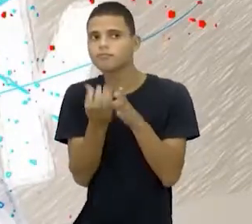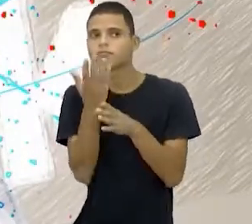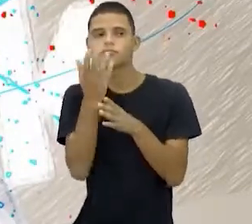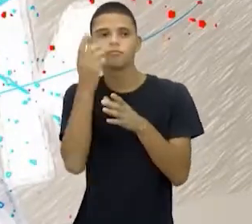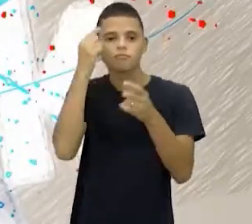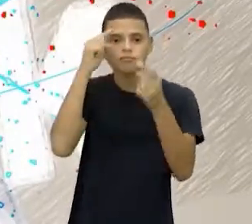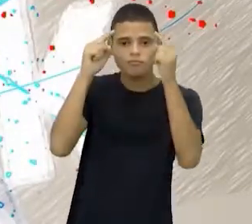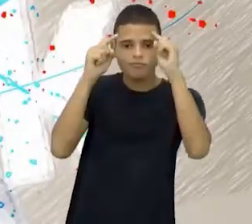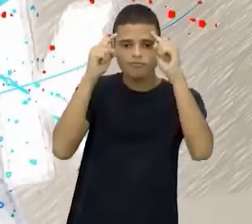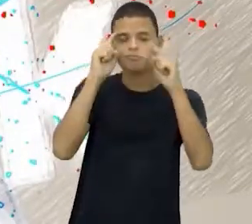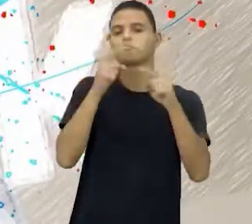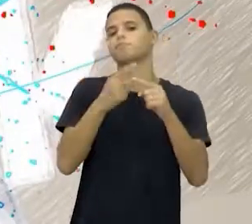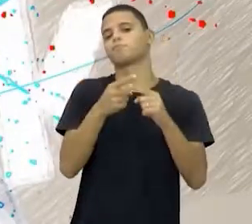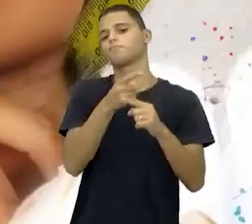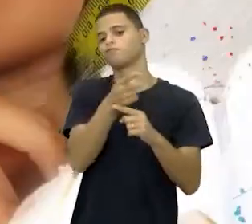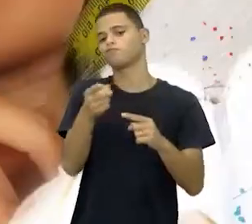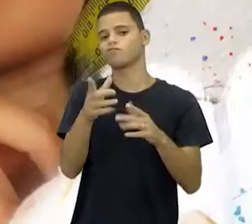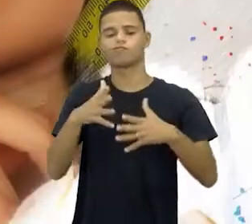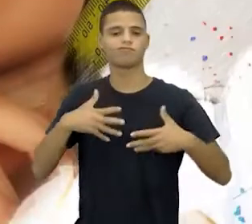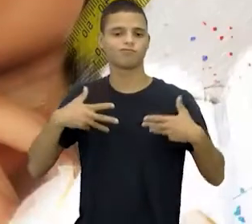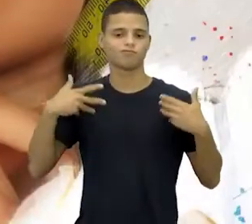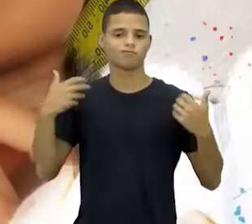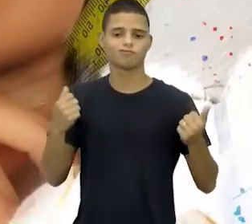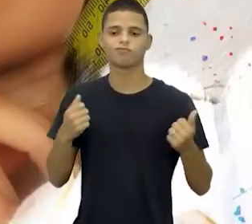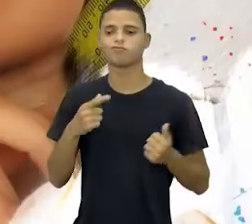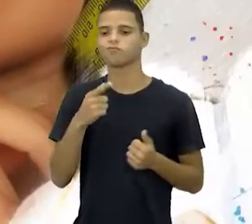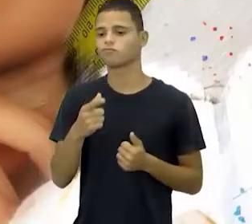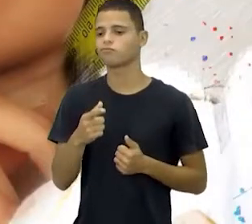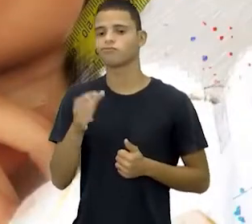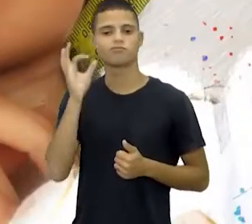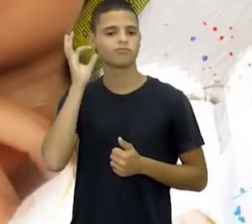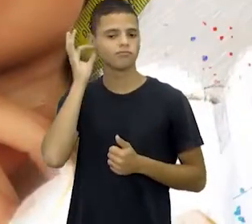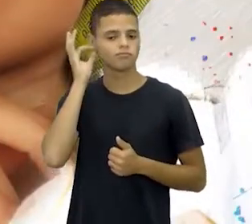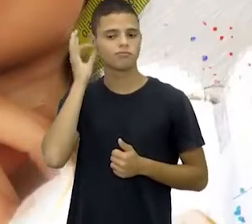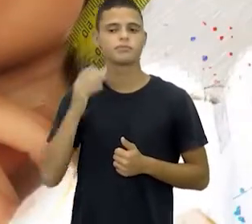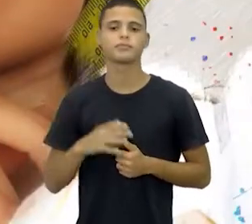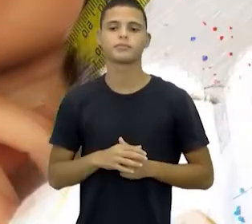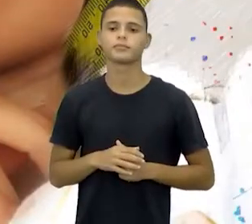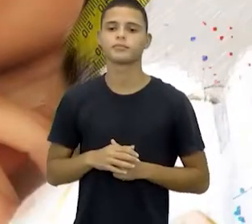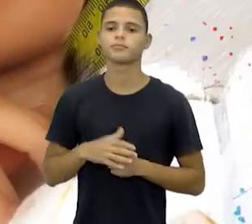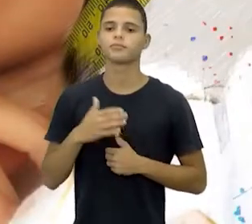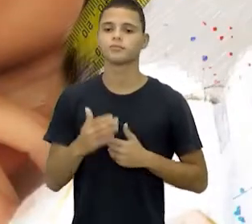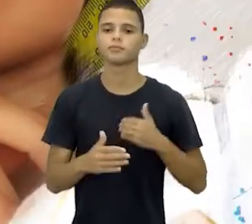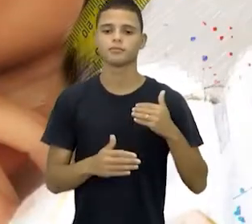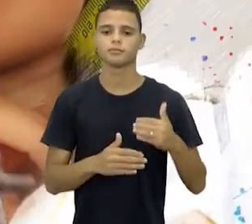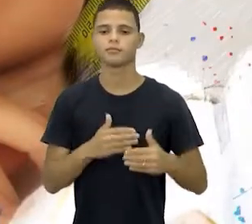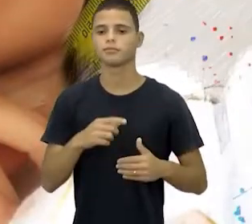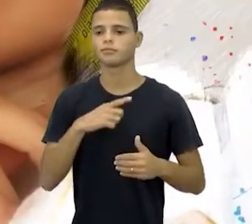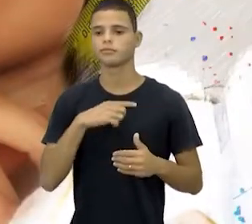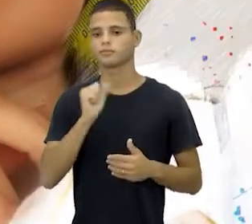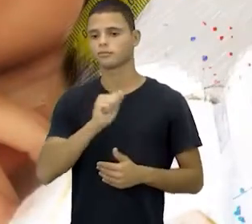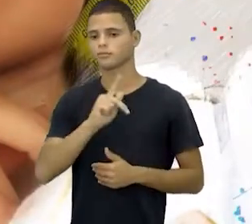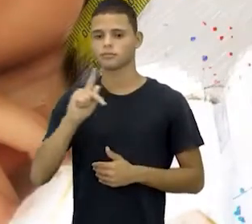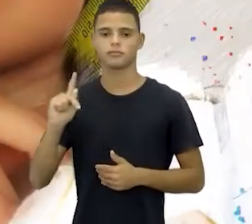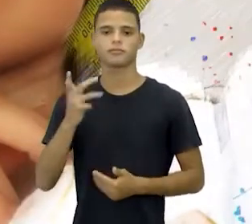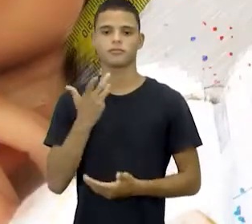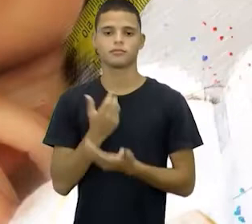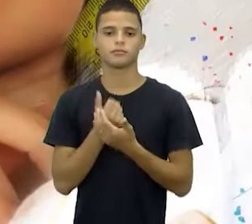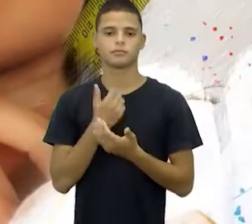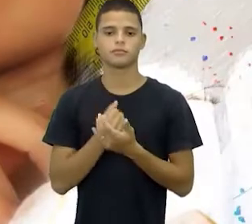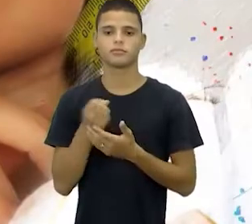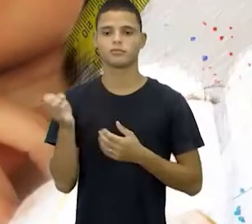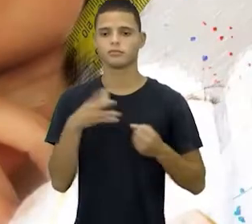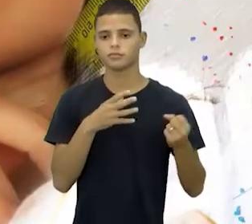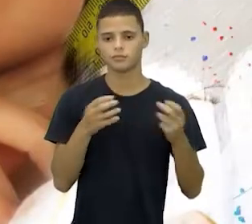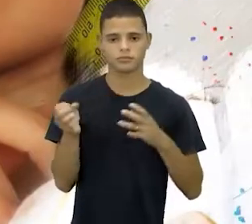essa galera, eles são demais. Muito! É interessante que, assim, a cada momento a gente tem um aplicativo novo, uma rede social